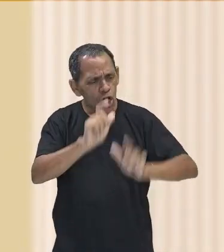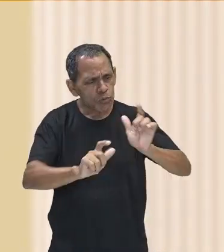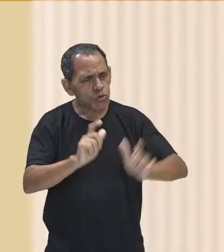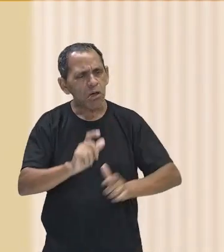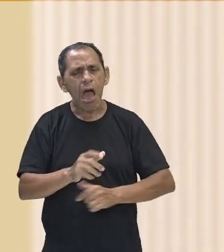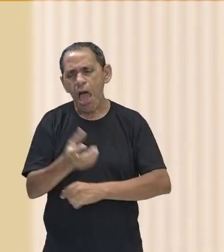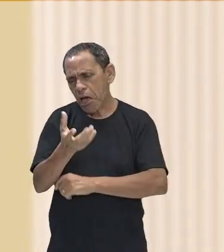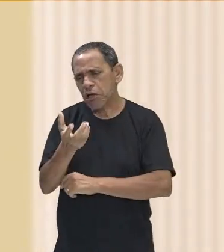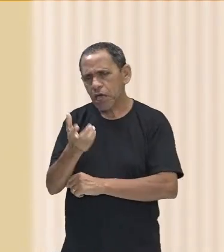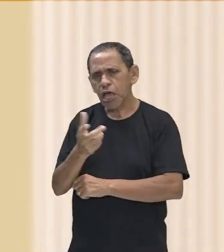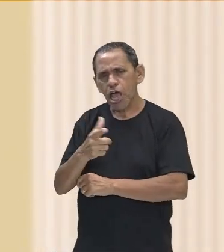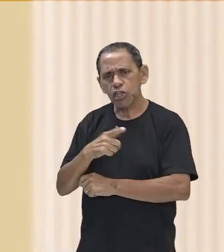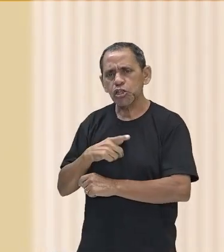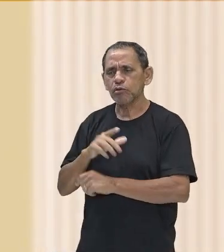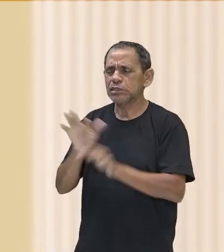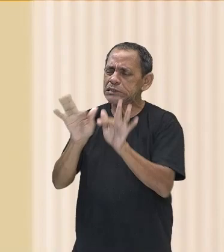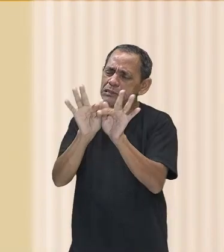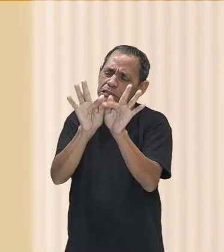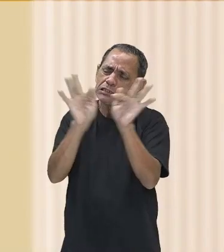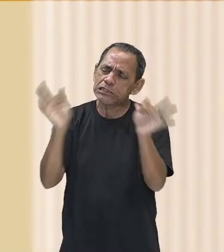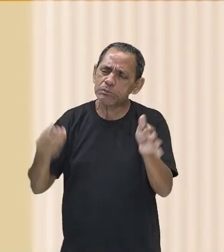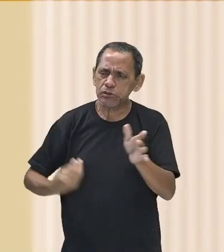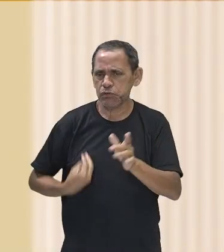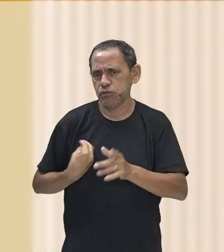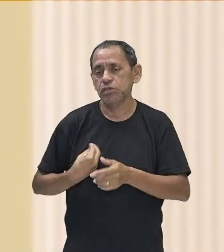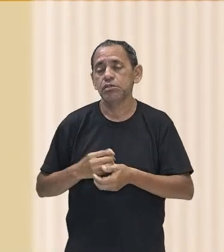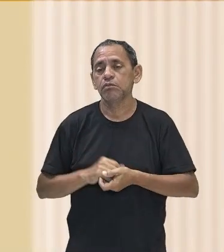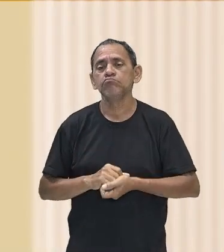uma vida simples, isso é um propósito de vida.